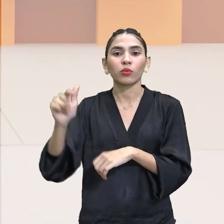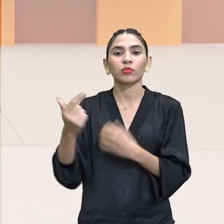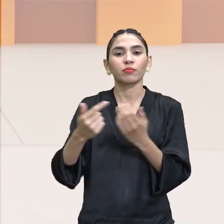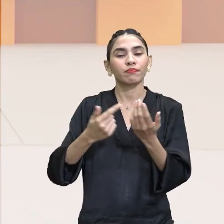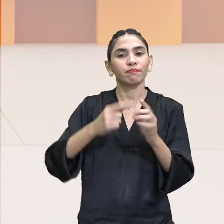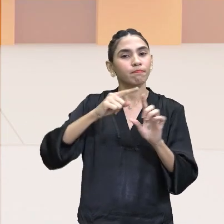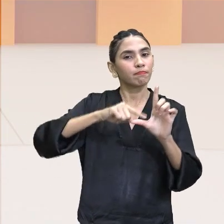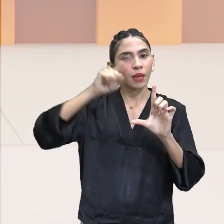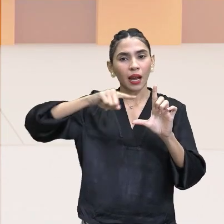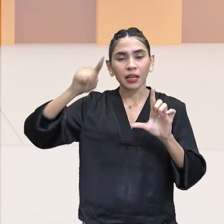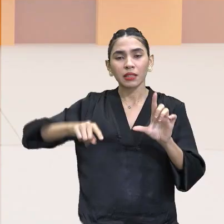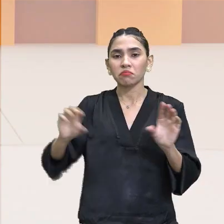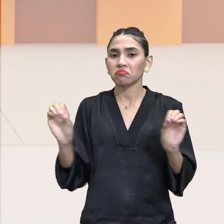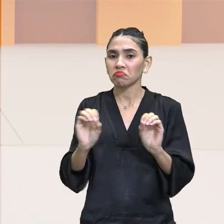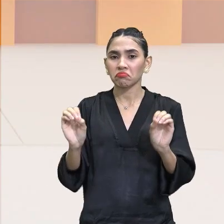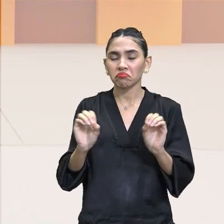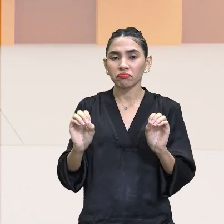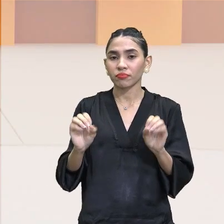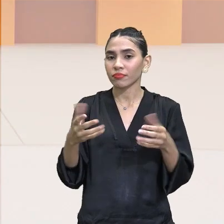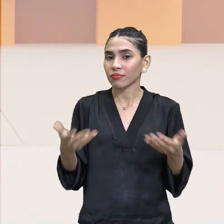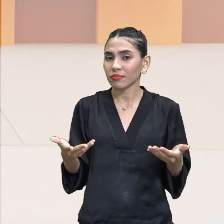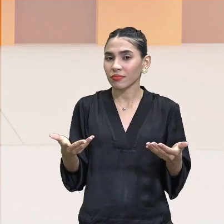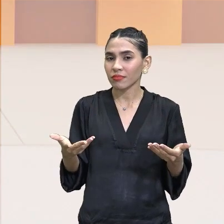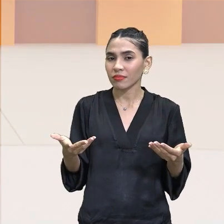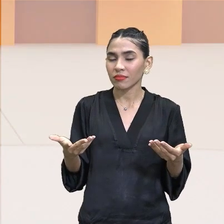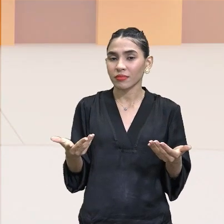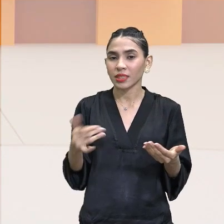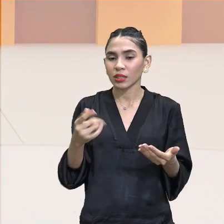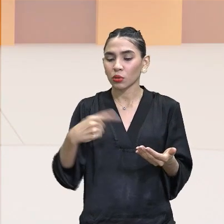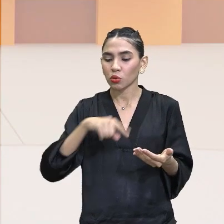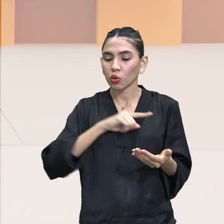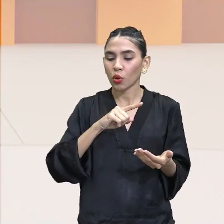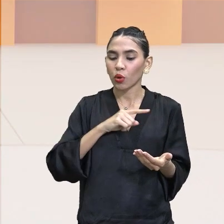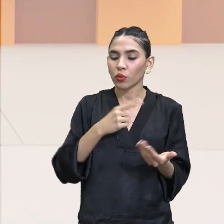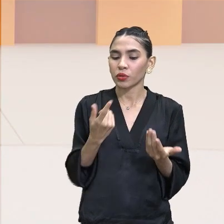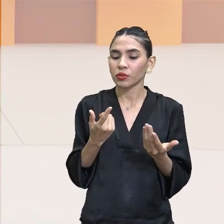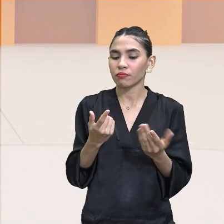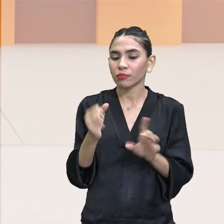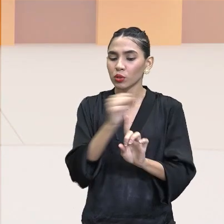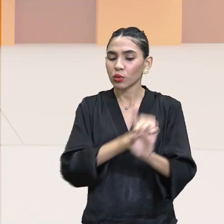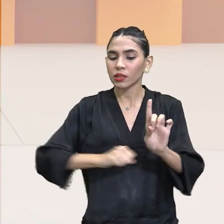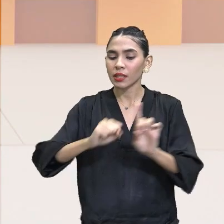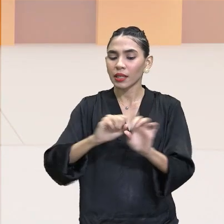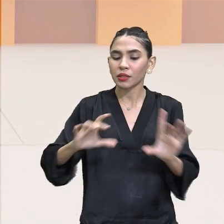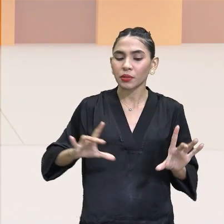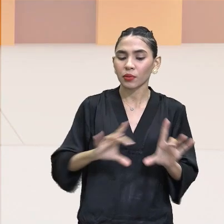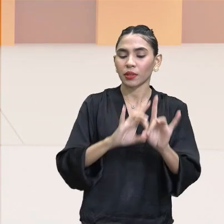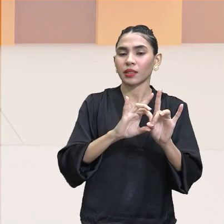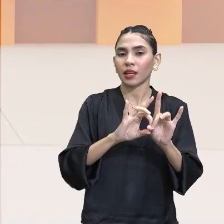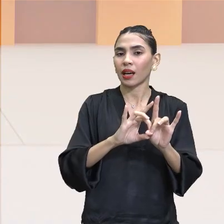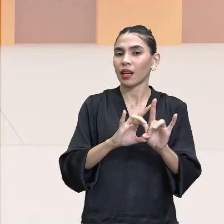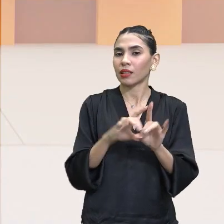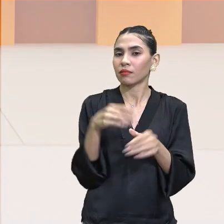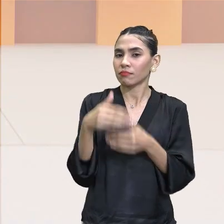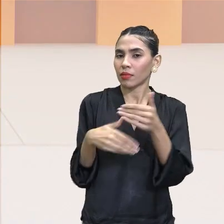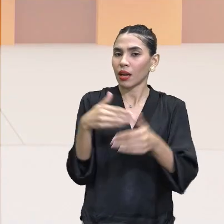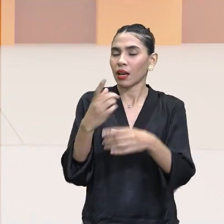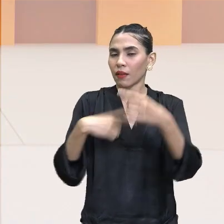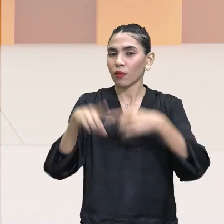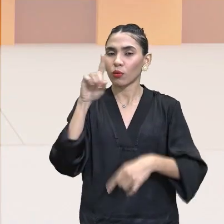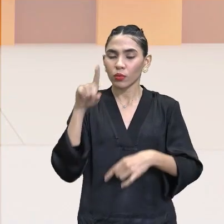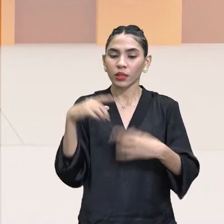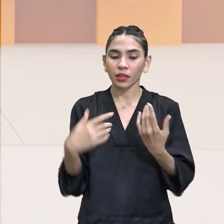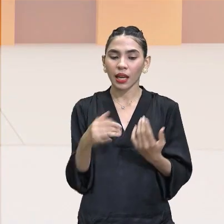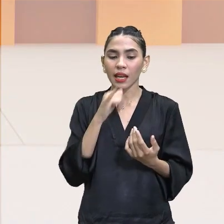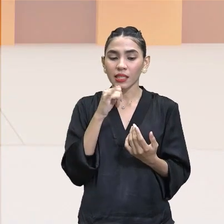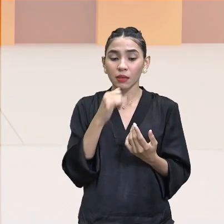aí praticamente não existem naquela sociedade? Se a gente está vivendo numa sociedade conectada, uma sociedade cada vez mais evoluída, onde